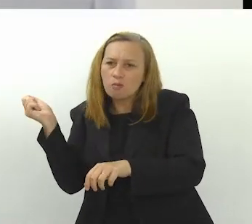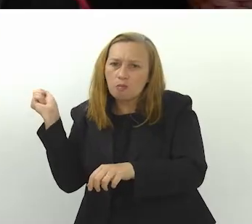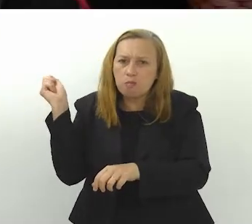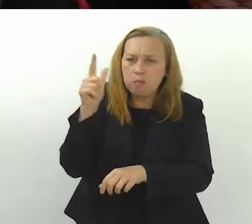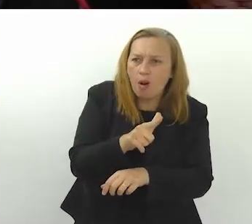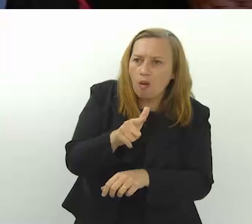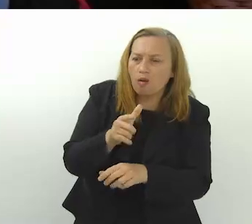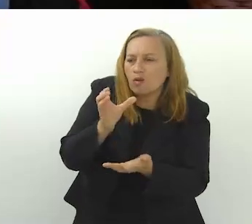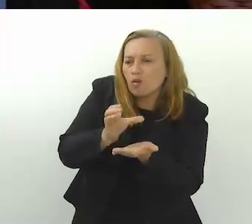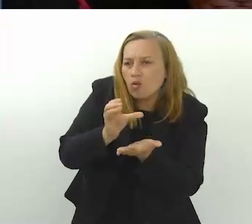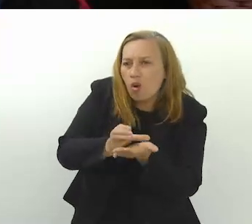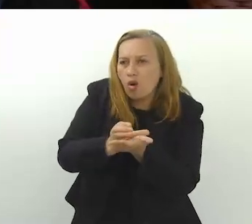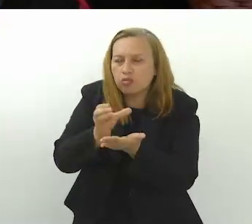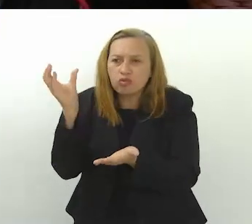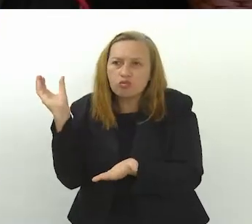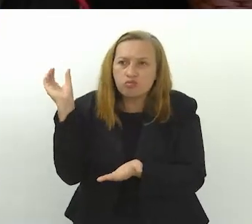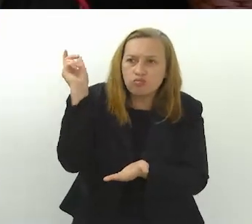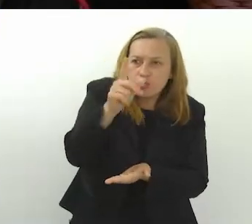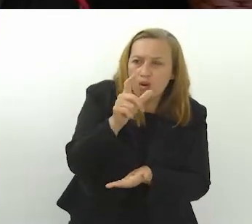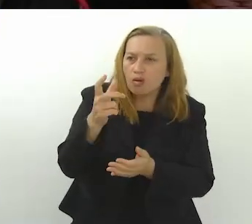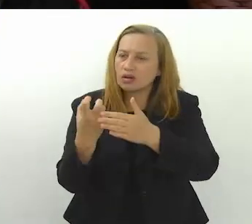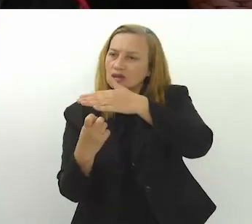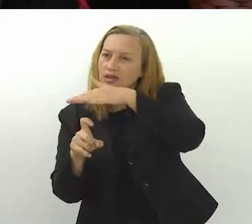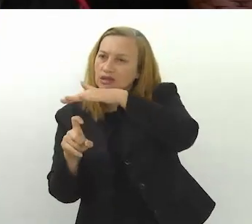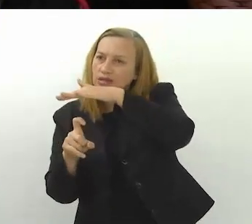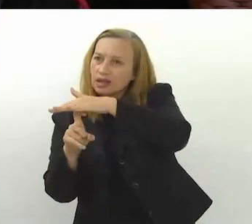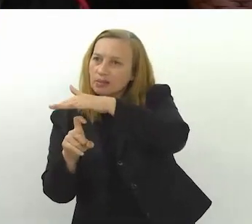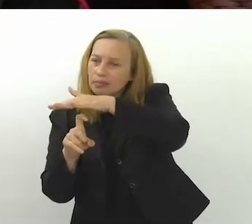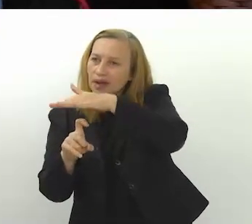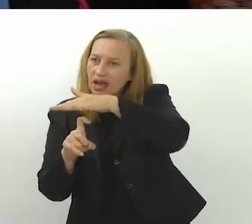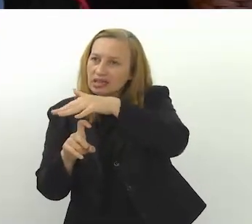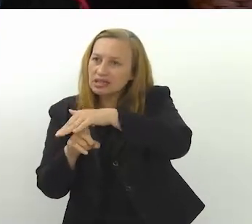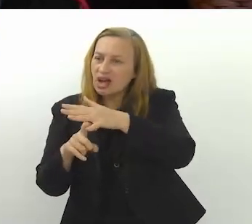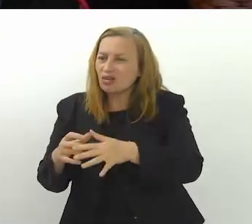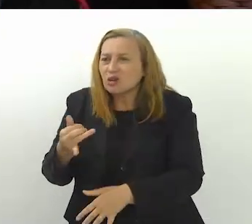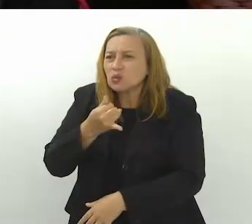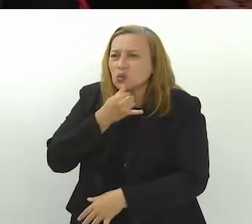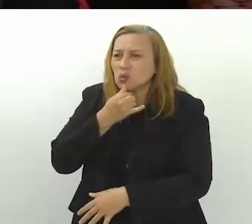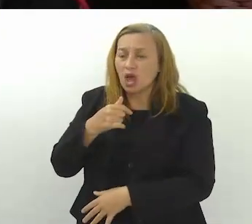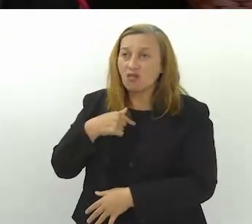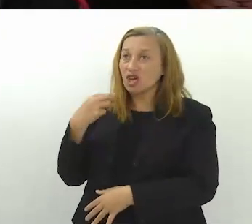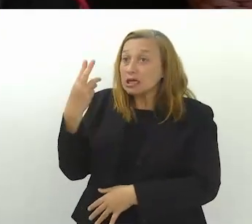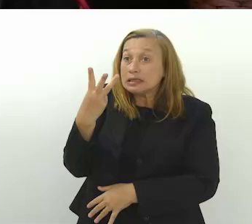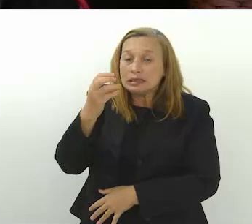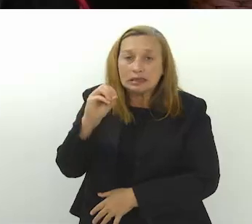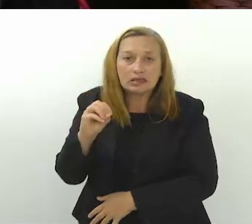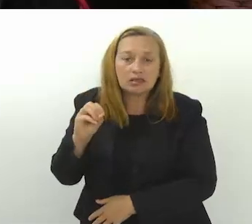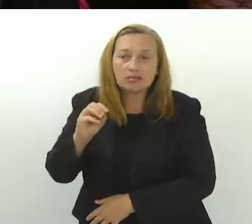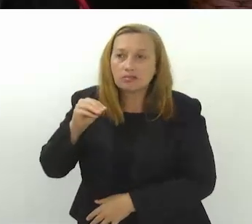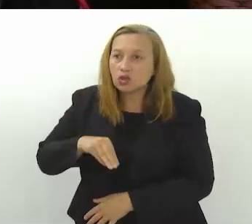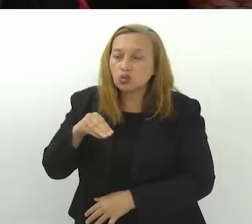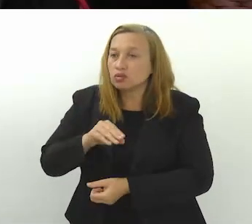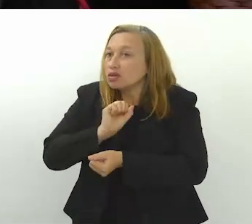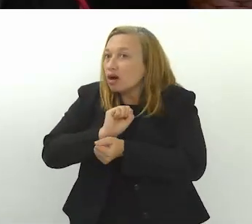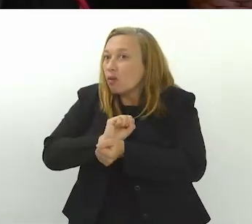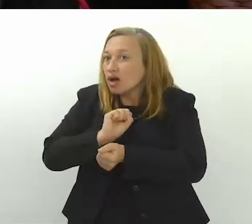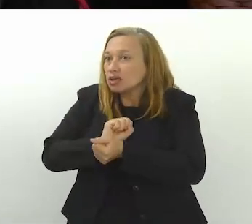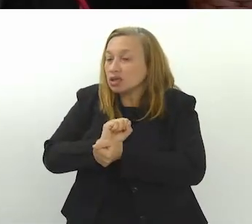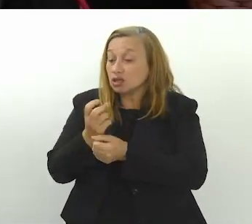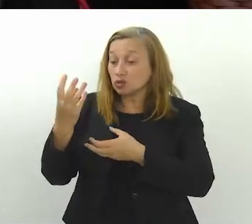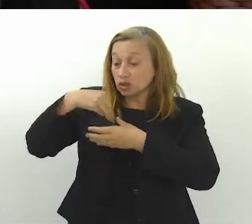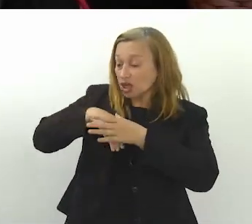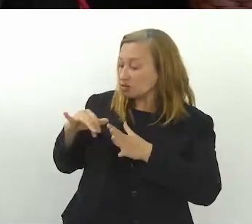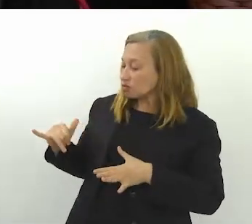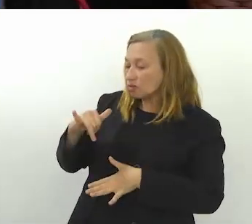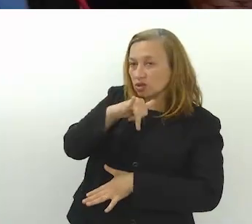ali na praça em Colônia. Foi um negócio realmente muito triste. Fiquei cerca de meia hora, eu e as outras pessoas, dentro